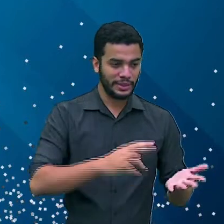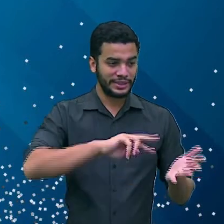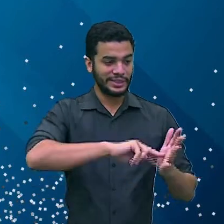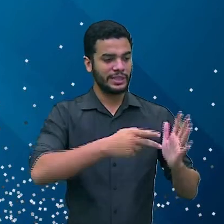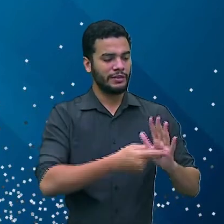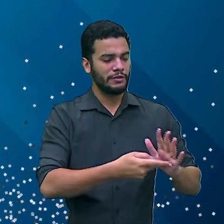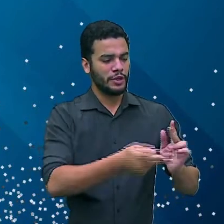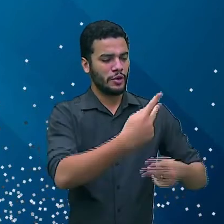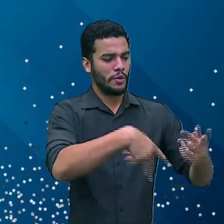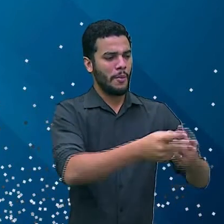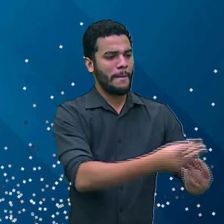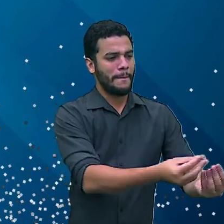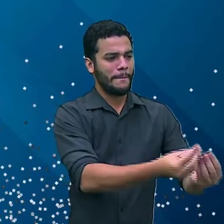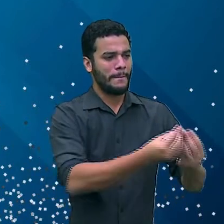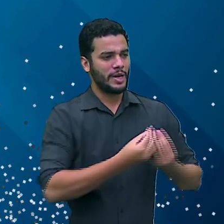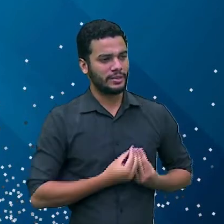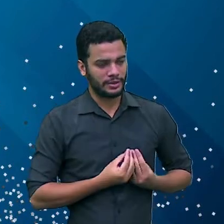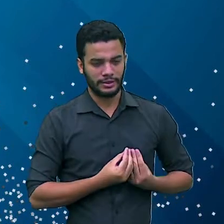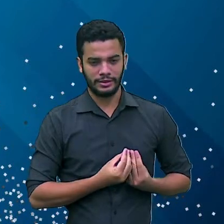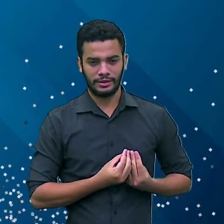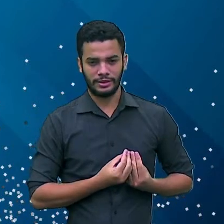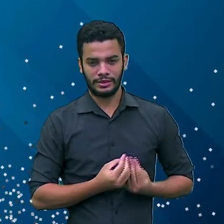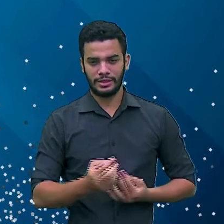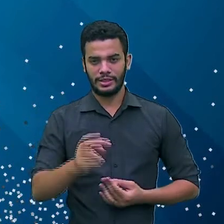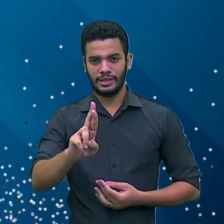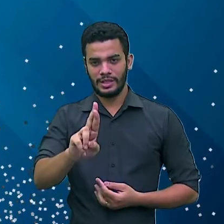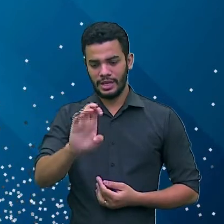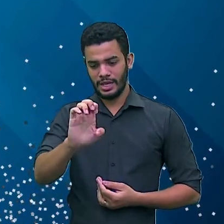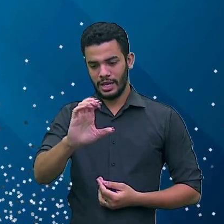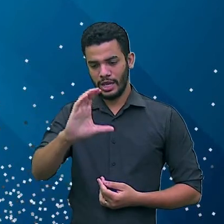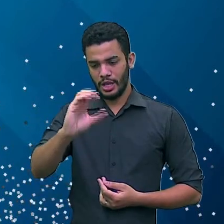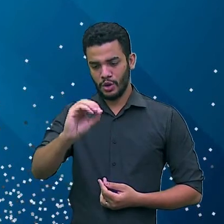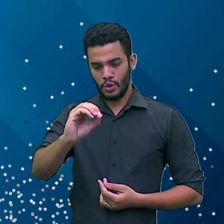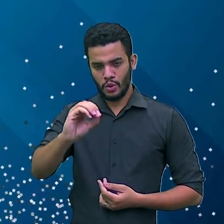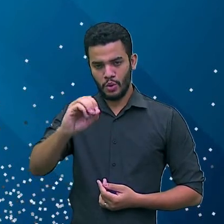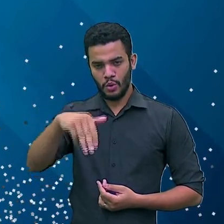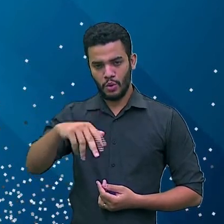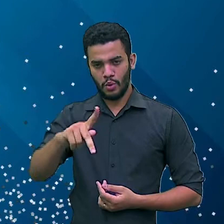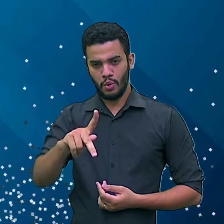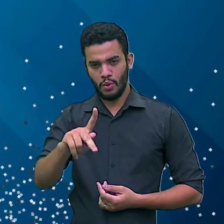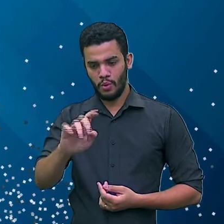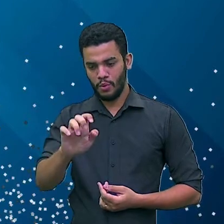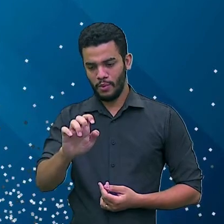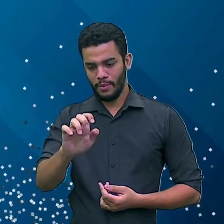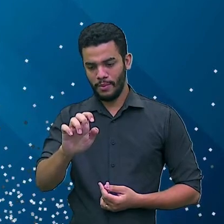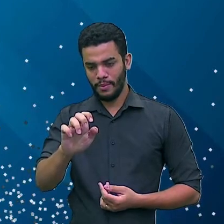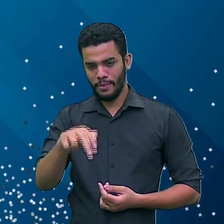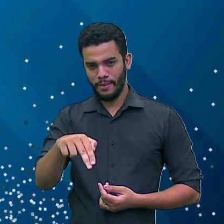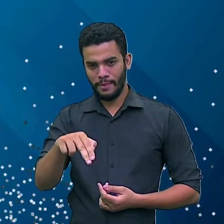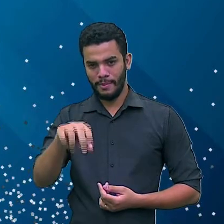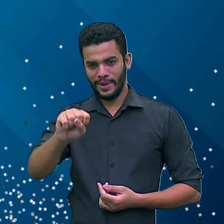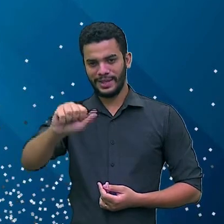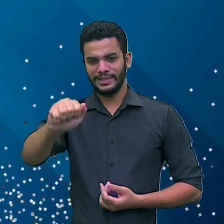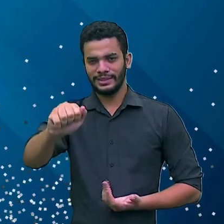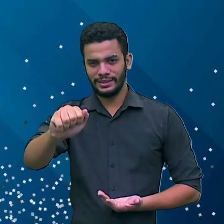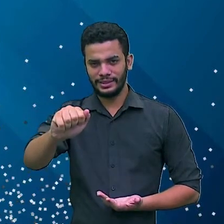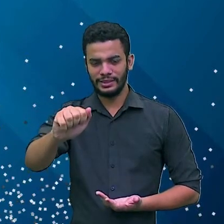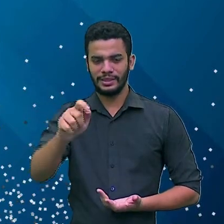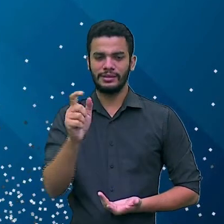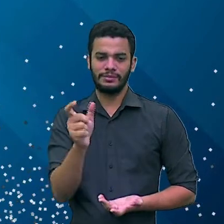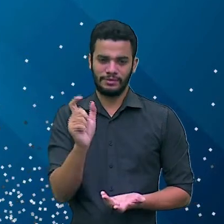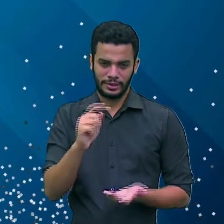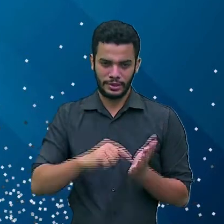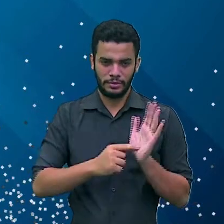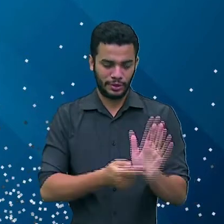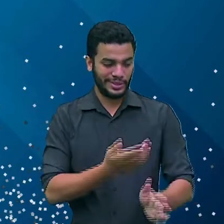Pertence à classe dos nomes, do substantivo, mas teve a função justamente de caracterizar o termo